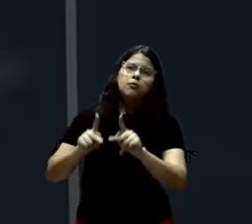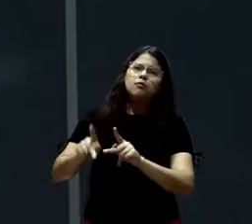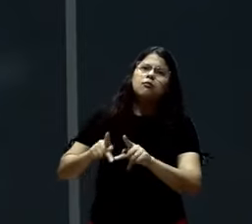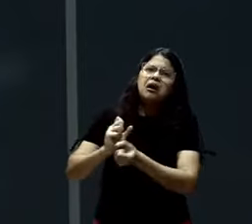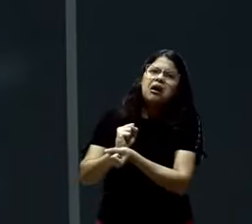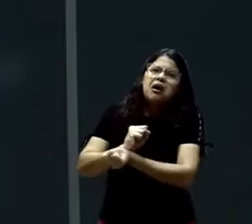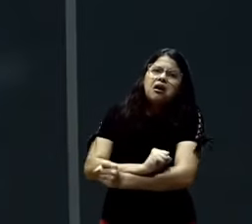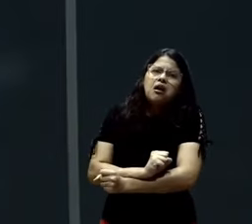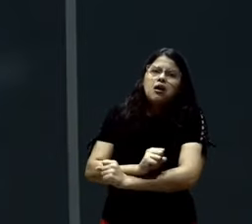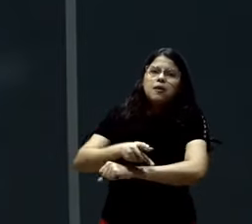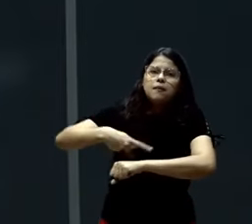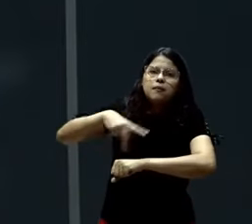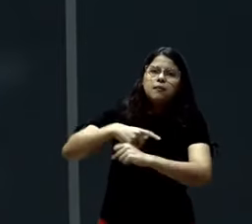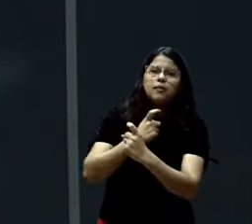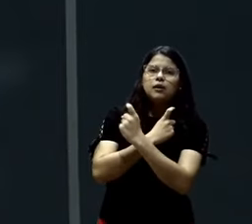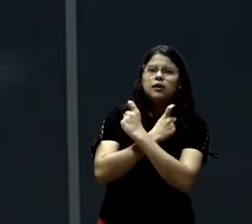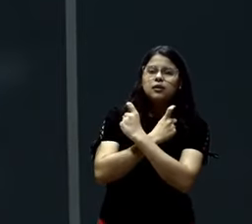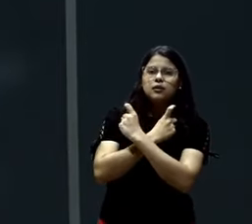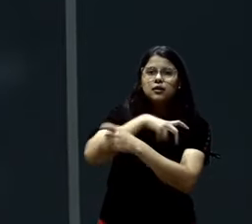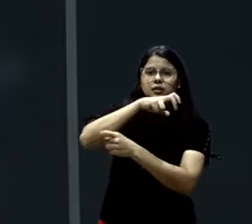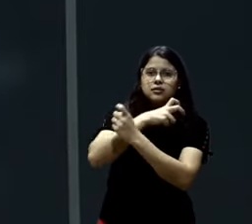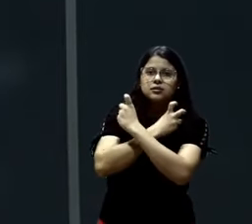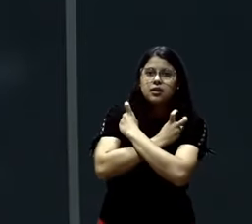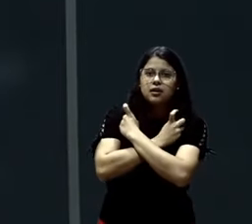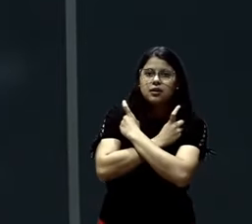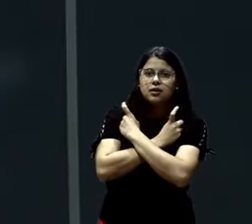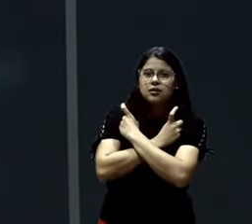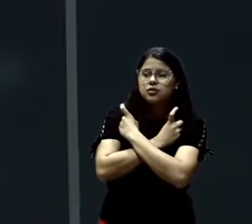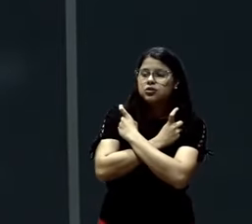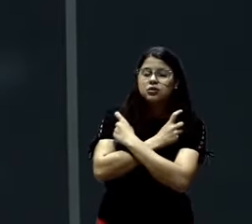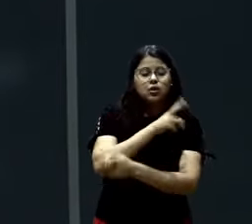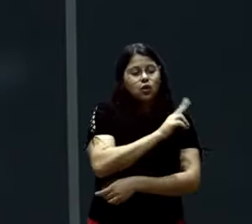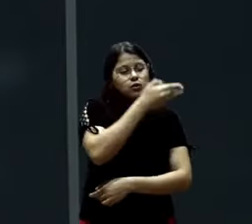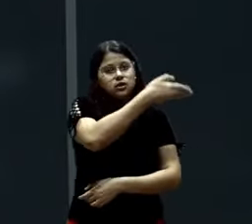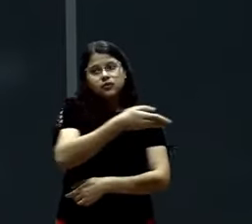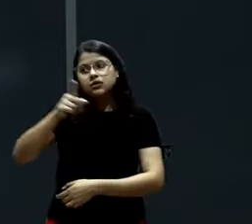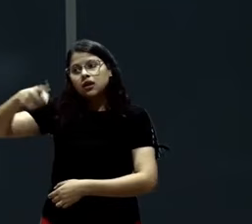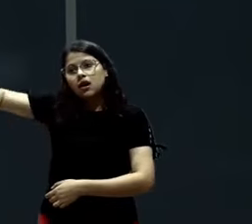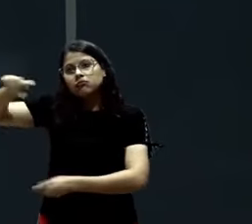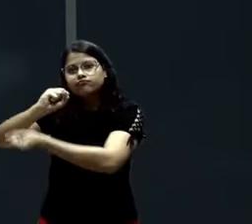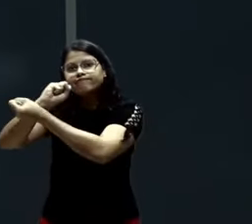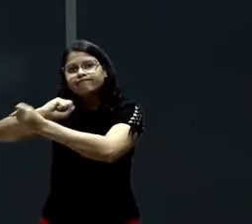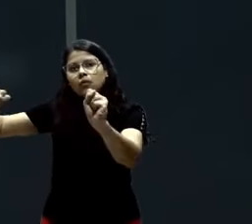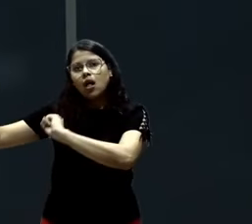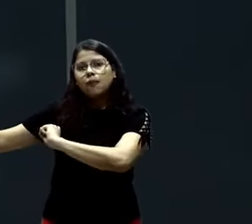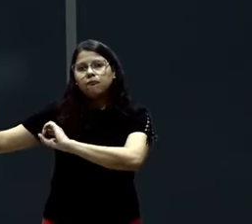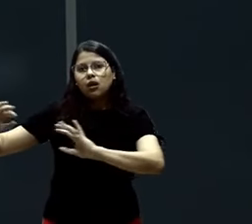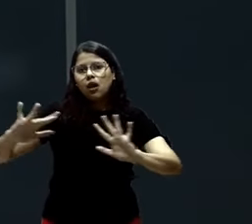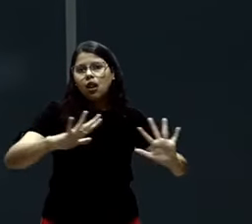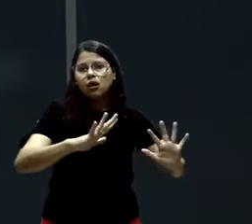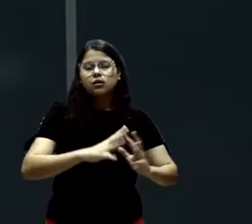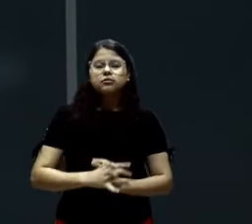Como assim? É, eu vou te usar como um libertador para você fazer isso.